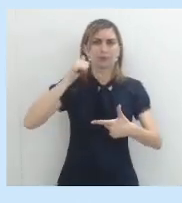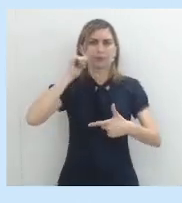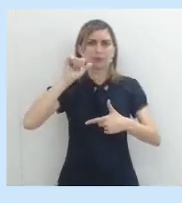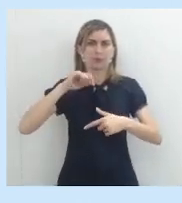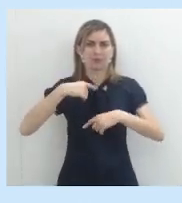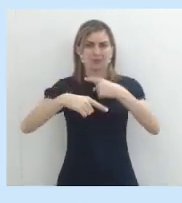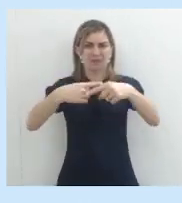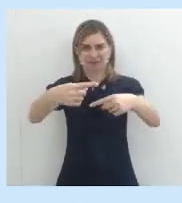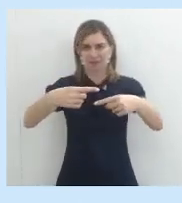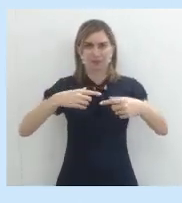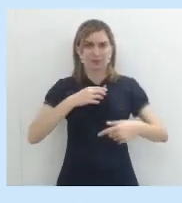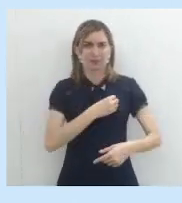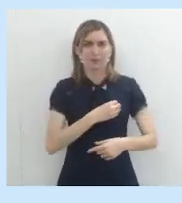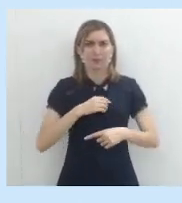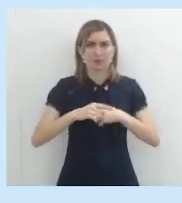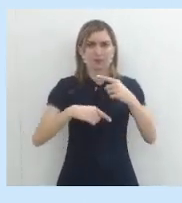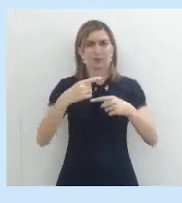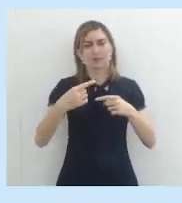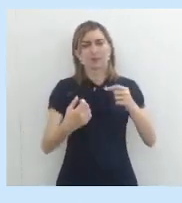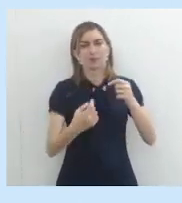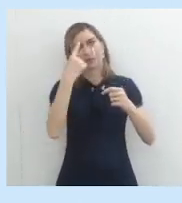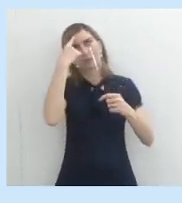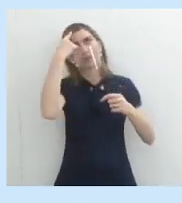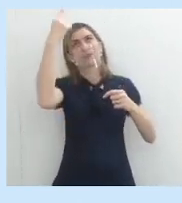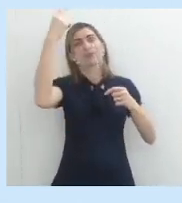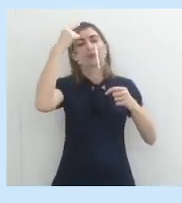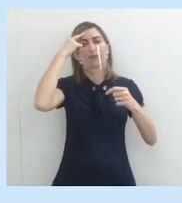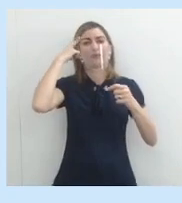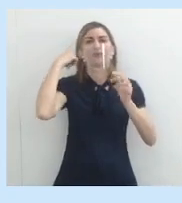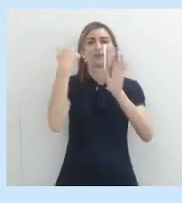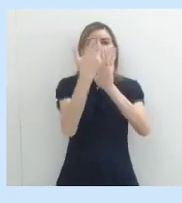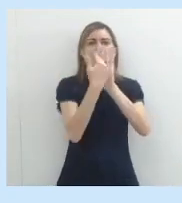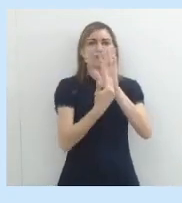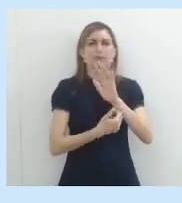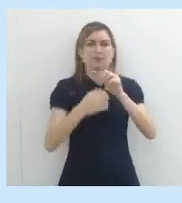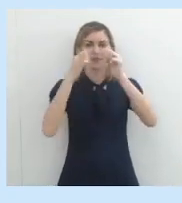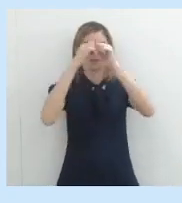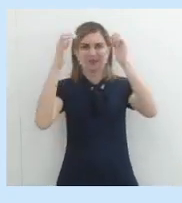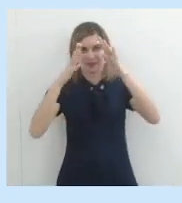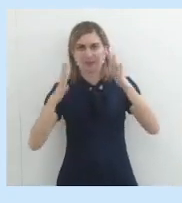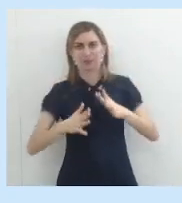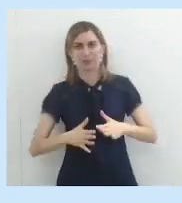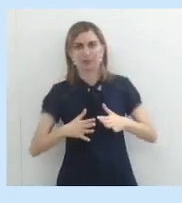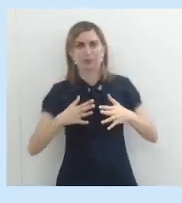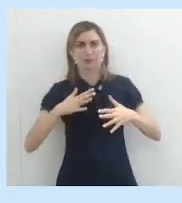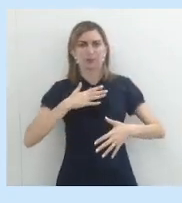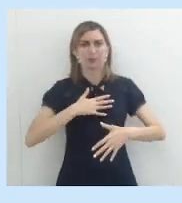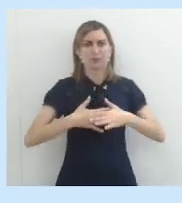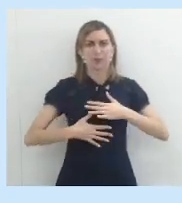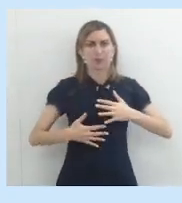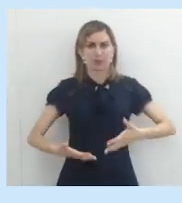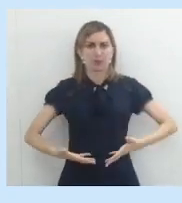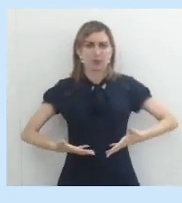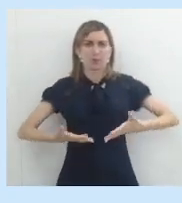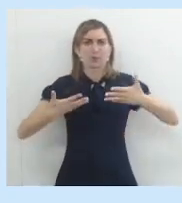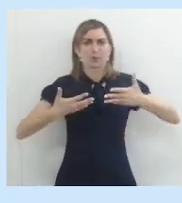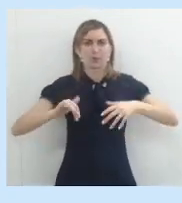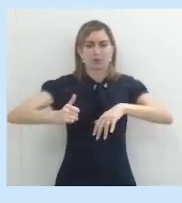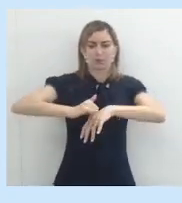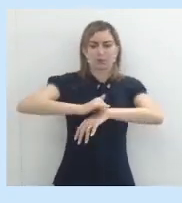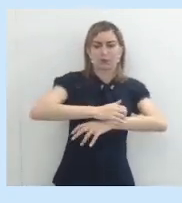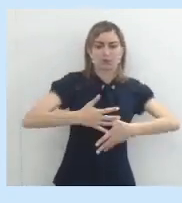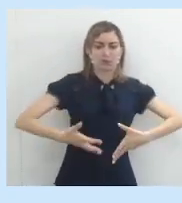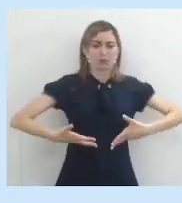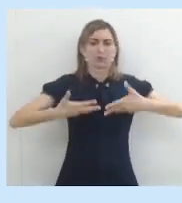que gera a vida. Então, eles criavam também essas figuras, né, às vezes com um corpo mais avantajado, justamente para simbolizar